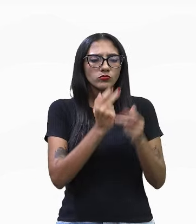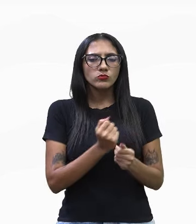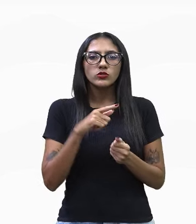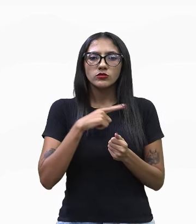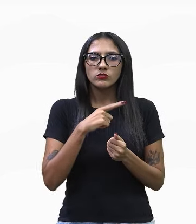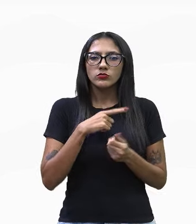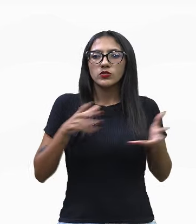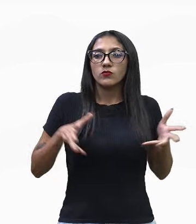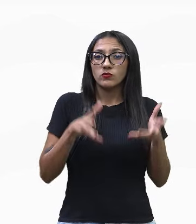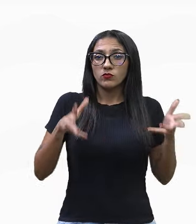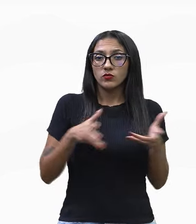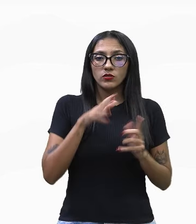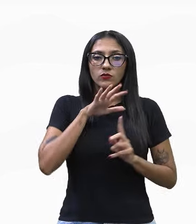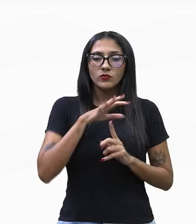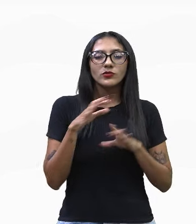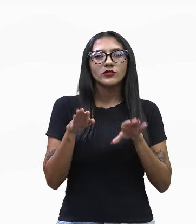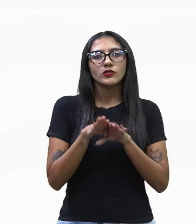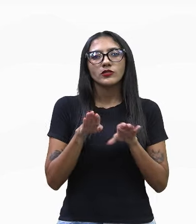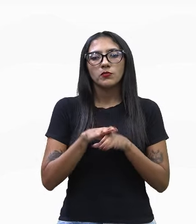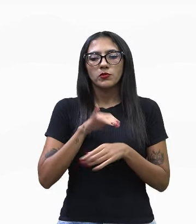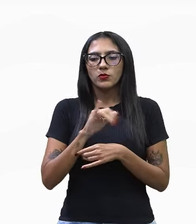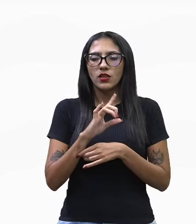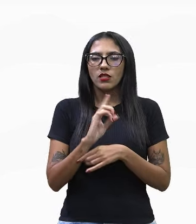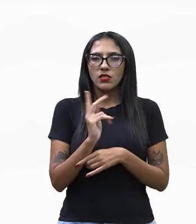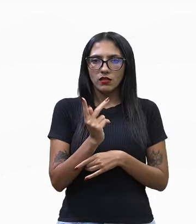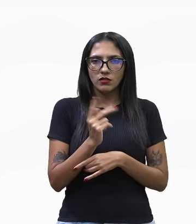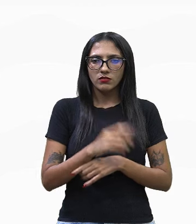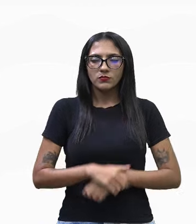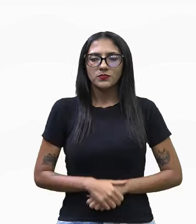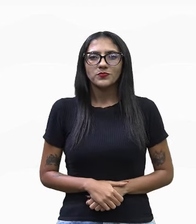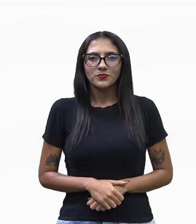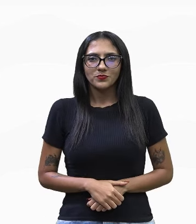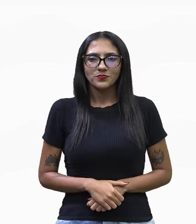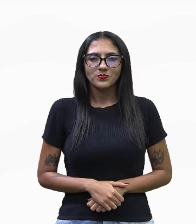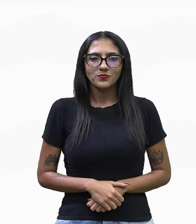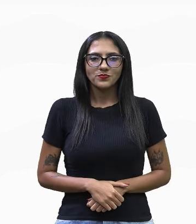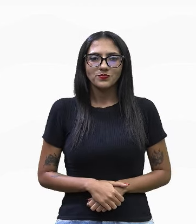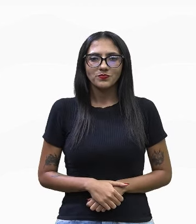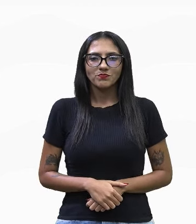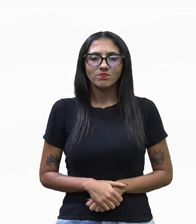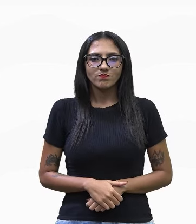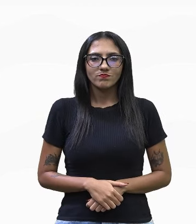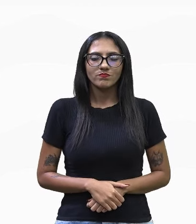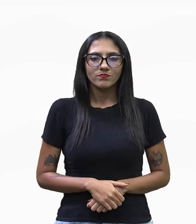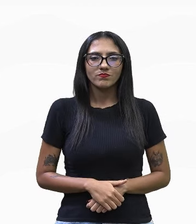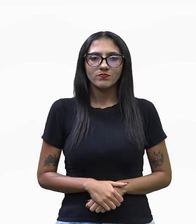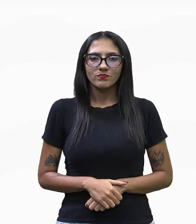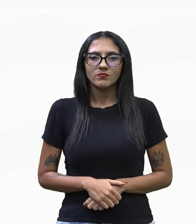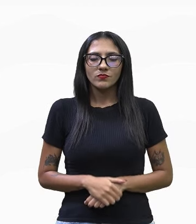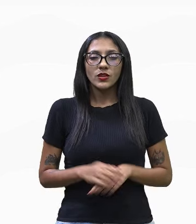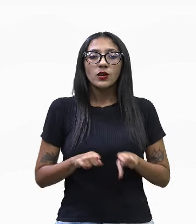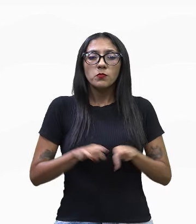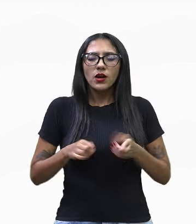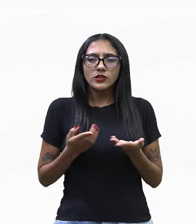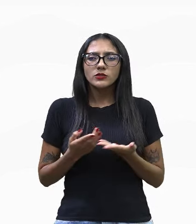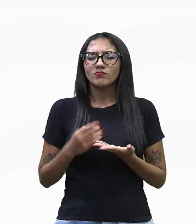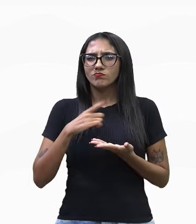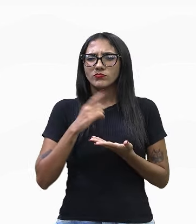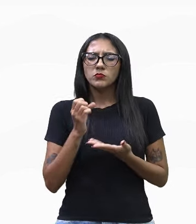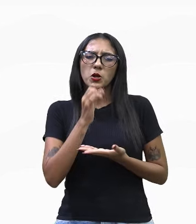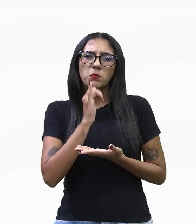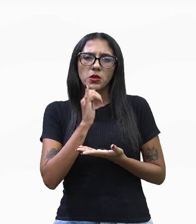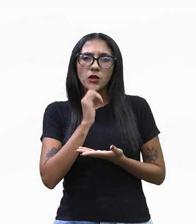um umh baixo baixo né mas olha só né professora tem outras tem quando quando a gente compara